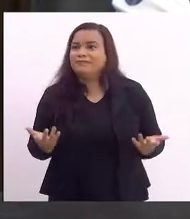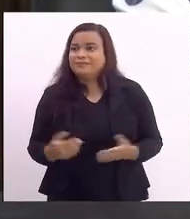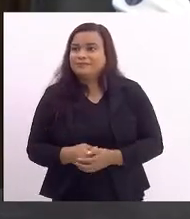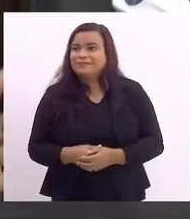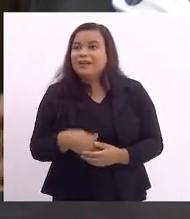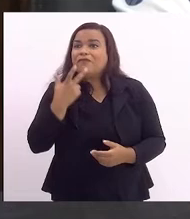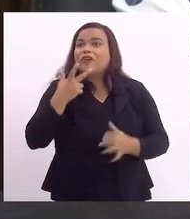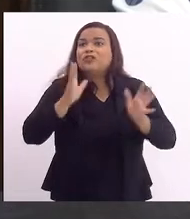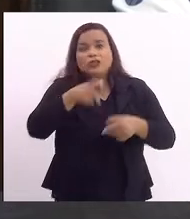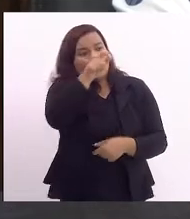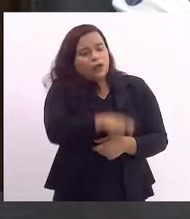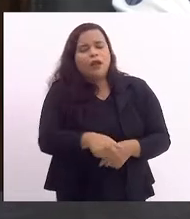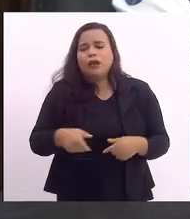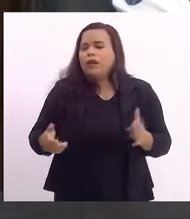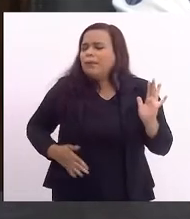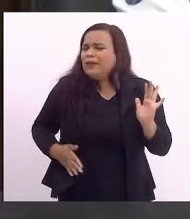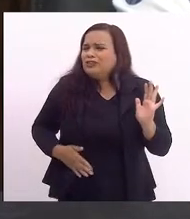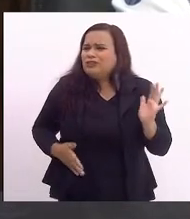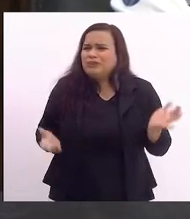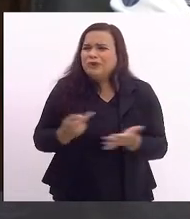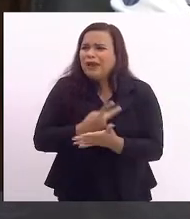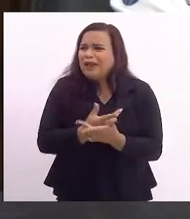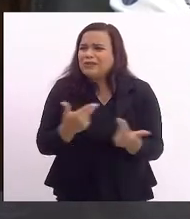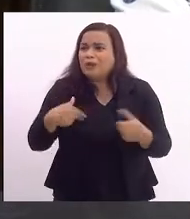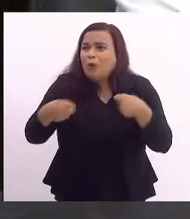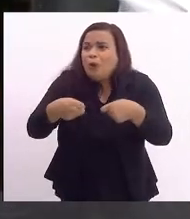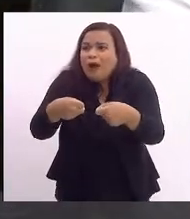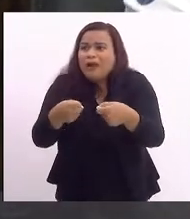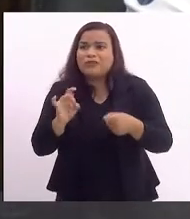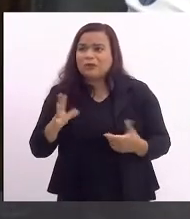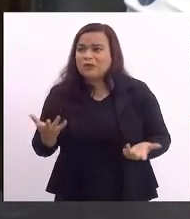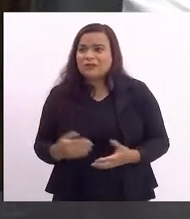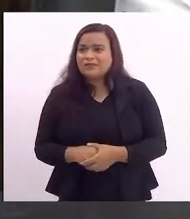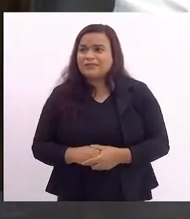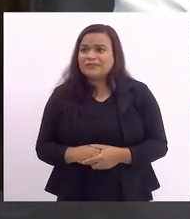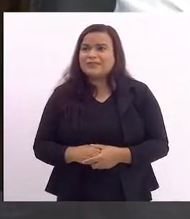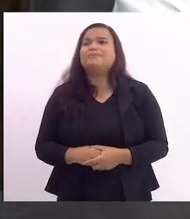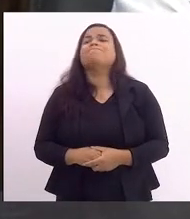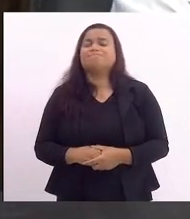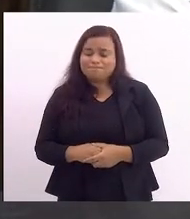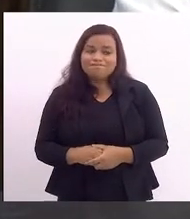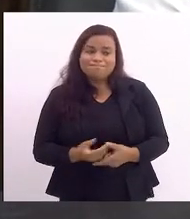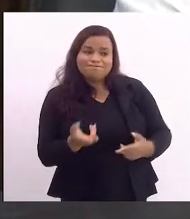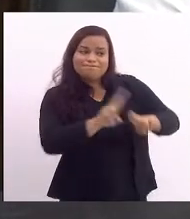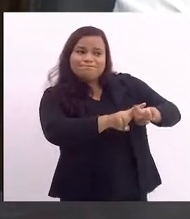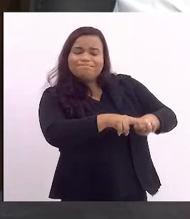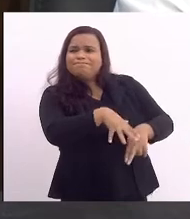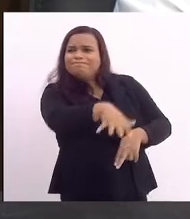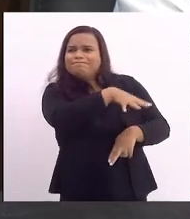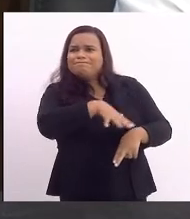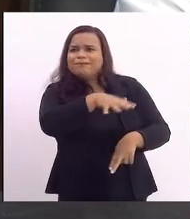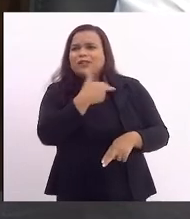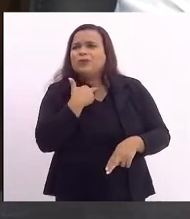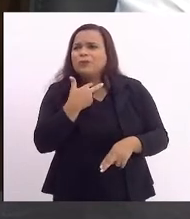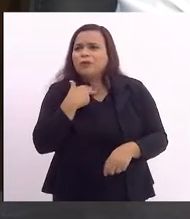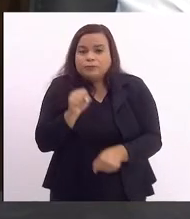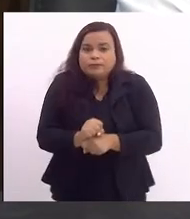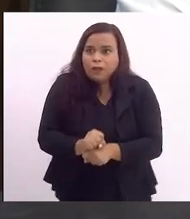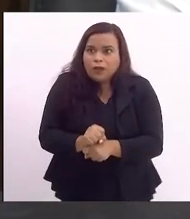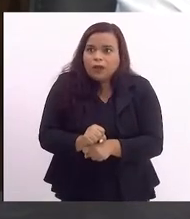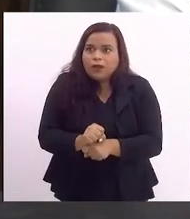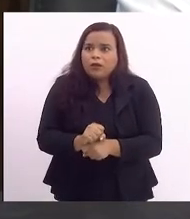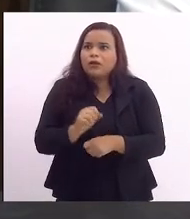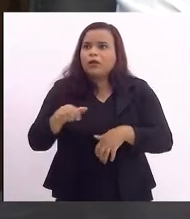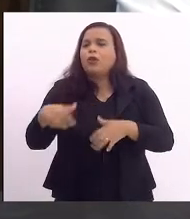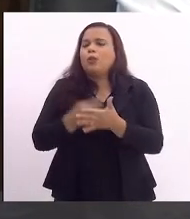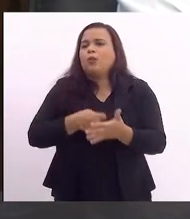sendo criminalizado, que ele estava fazendo coisa errada. Mas a espera do cárcere, ela não pode ser uma espera imobilizadora da nossa